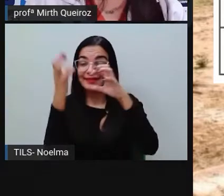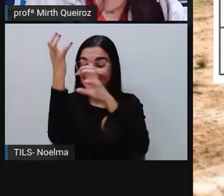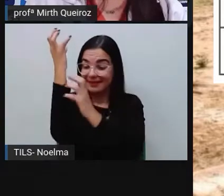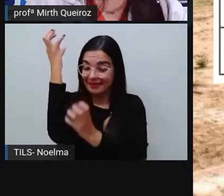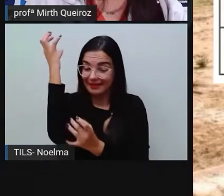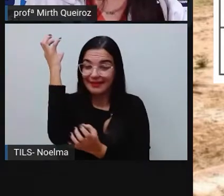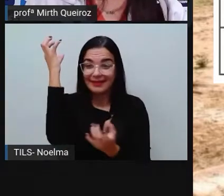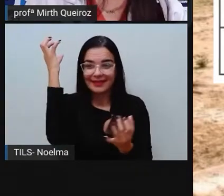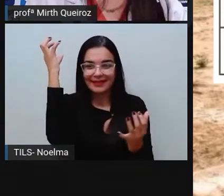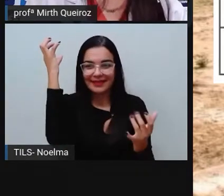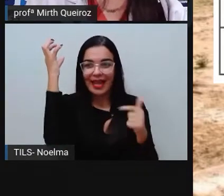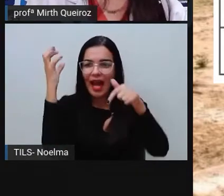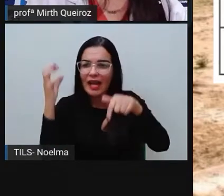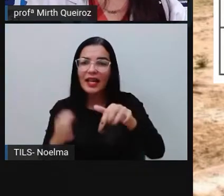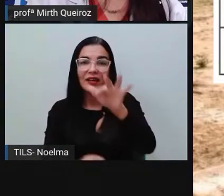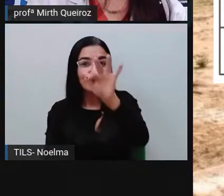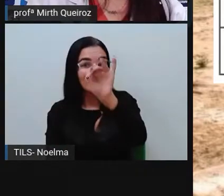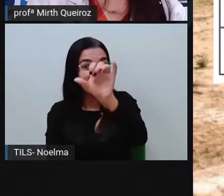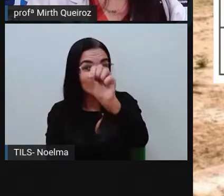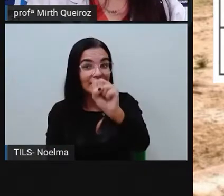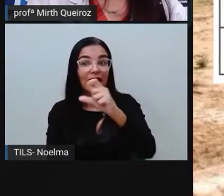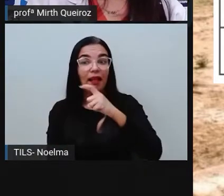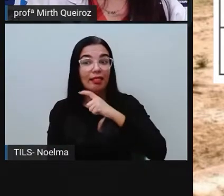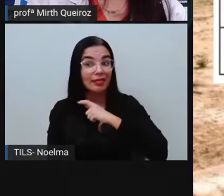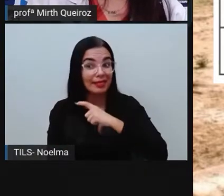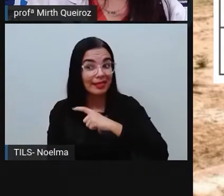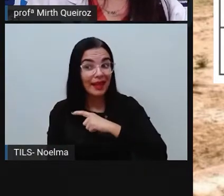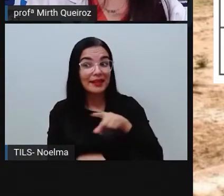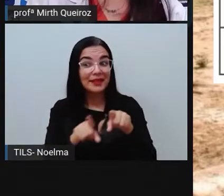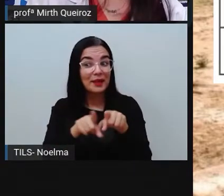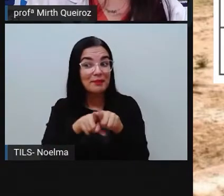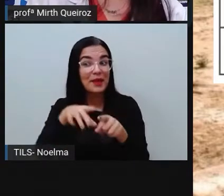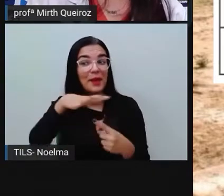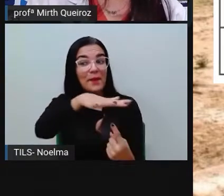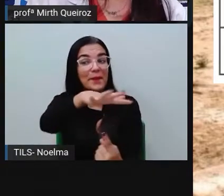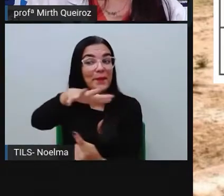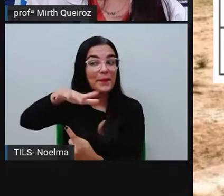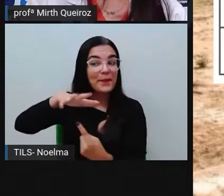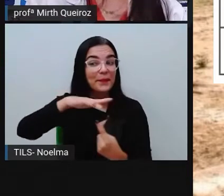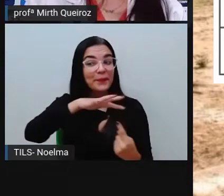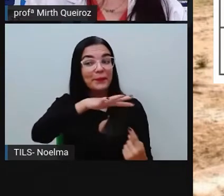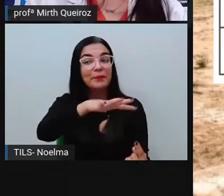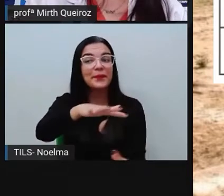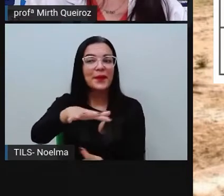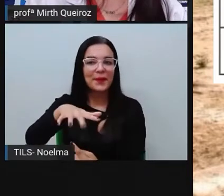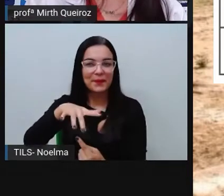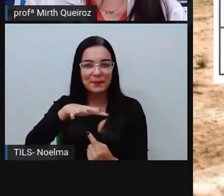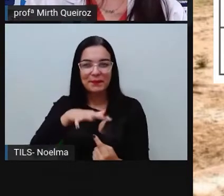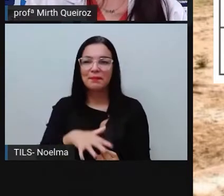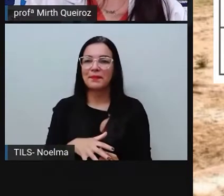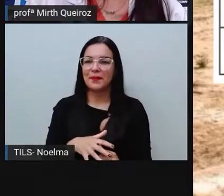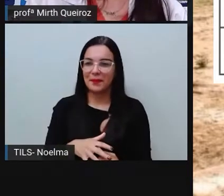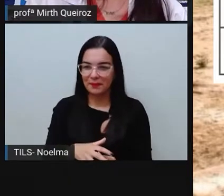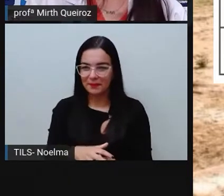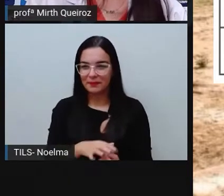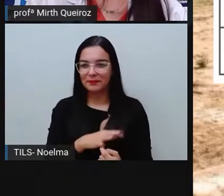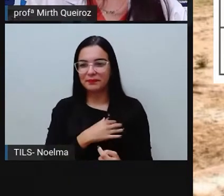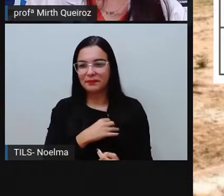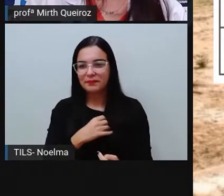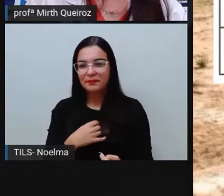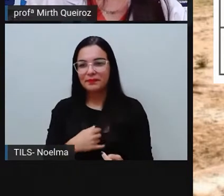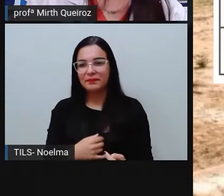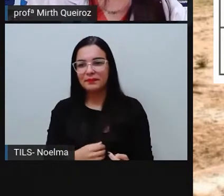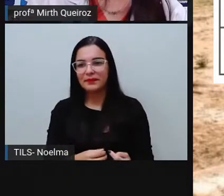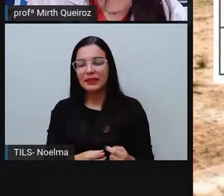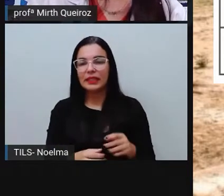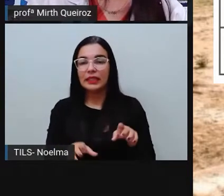nosso município também está dentro desse bioma, né? O nosso município aí apresenta a Caatinga e a Mata